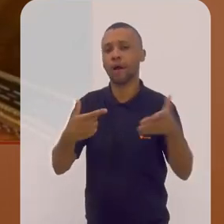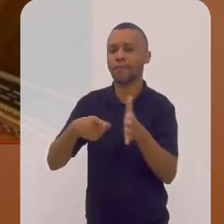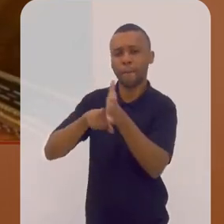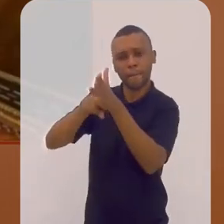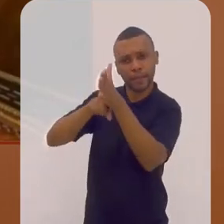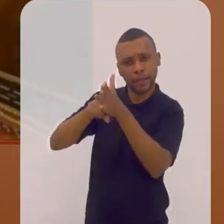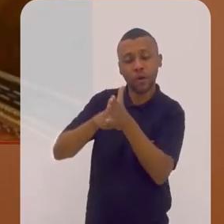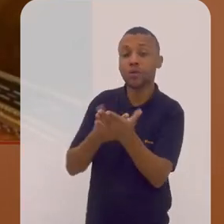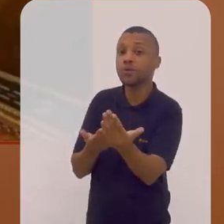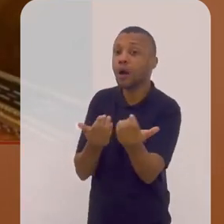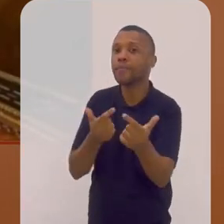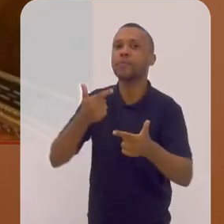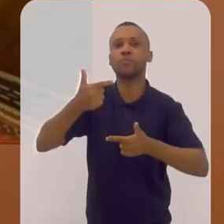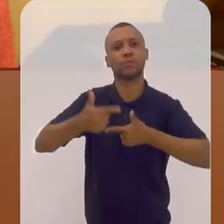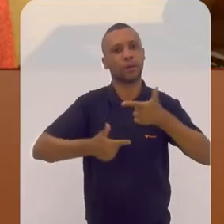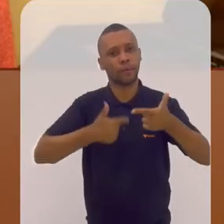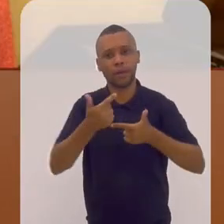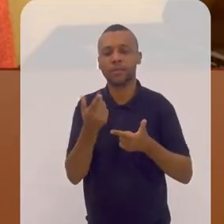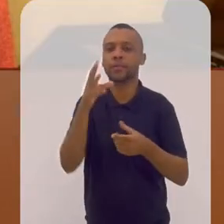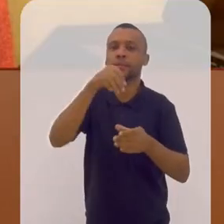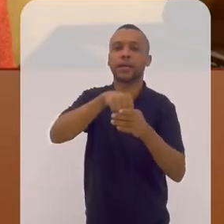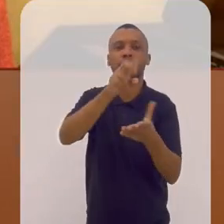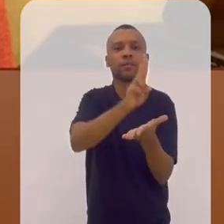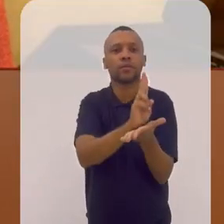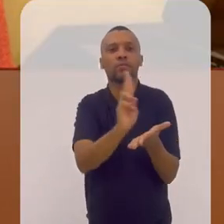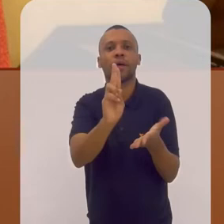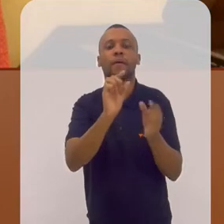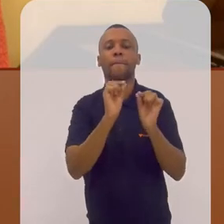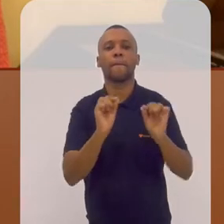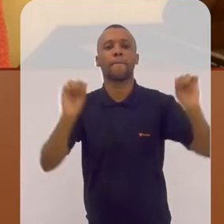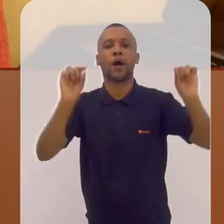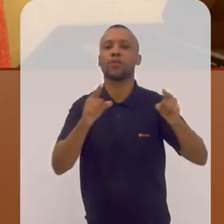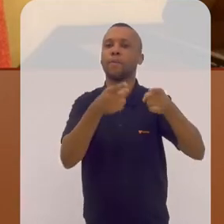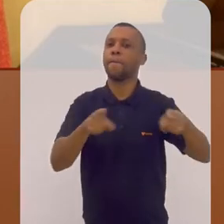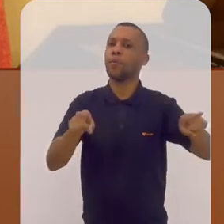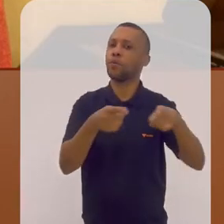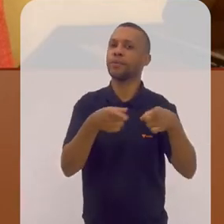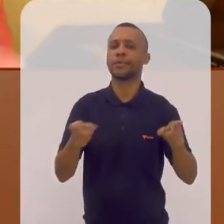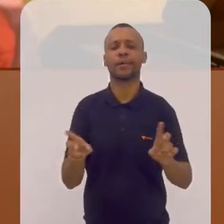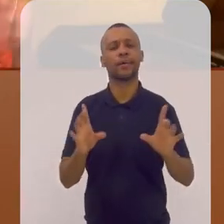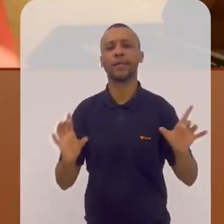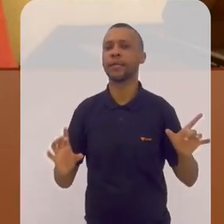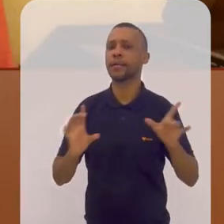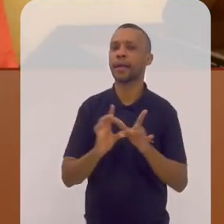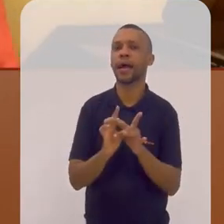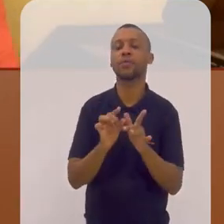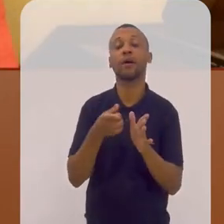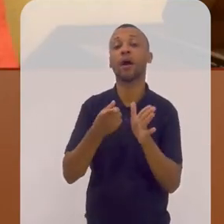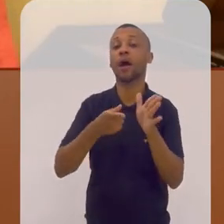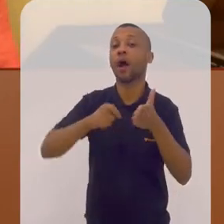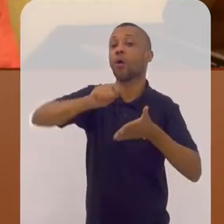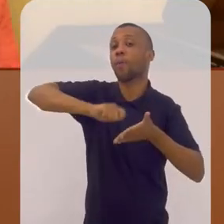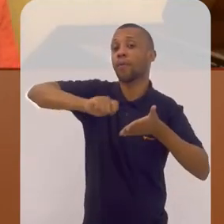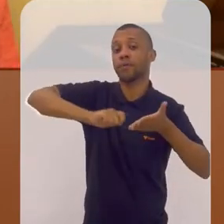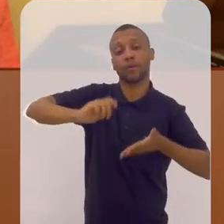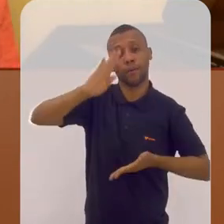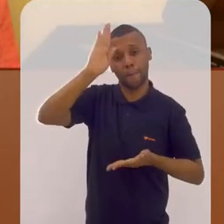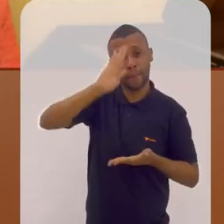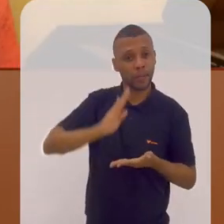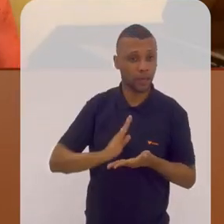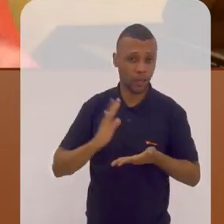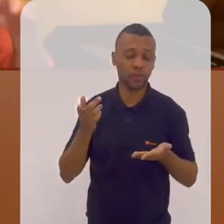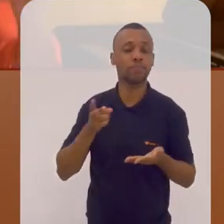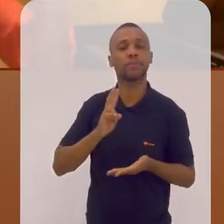pesquisadores, jovens que estão fazendo seus trabalhos nas universidades de música relativos a compositores